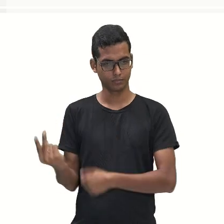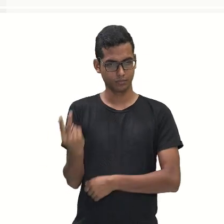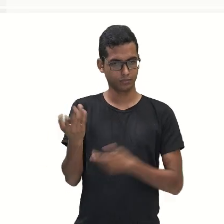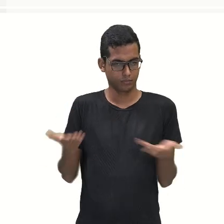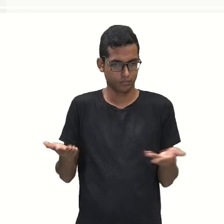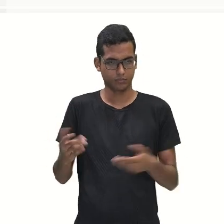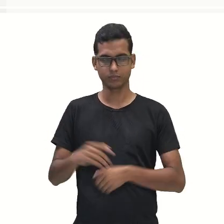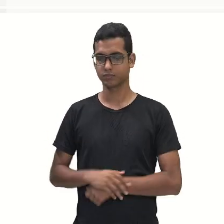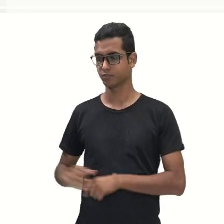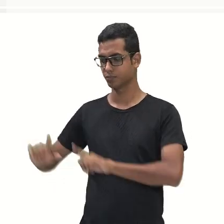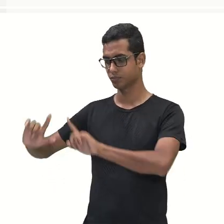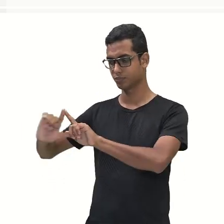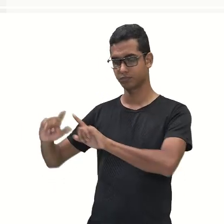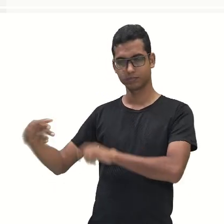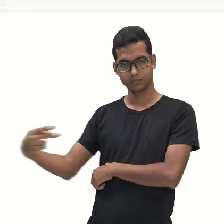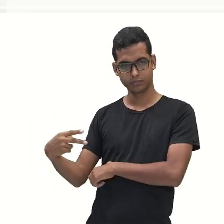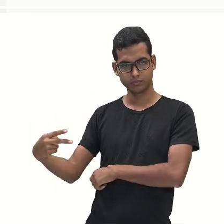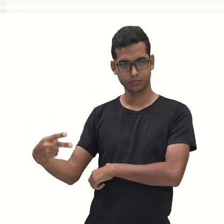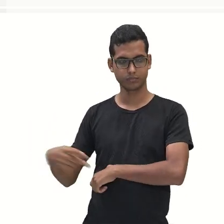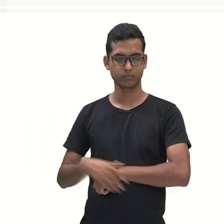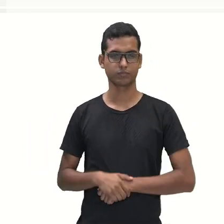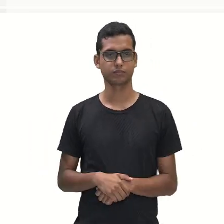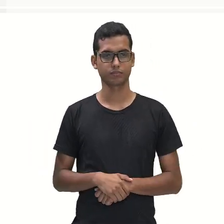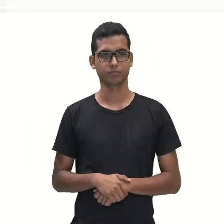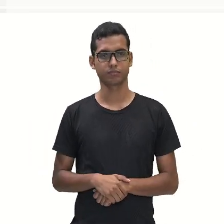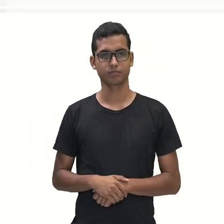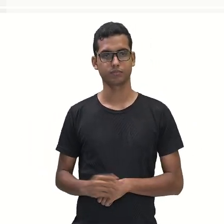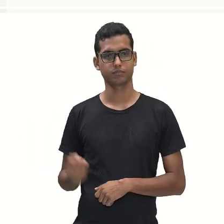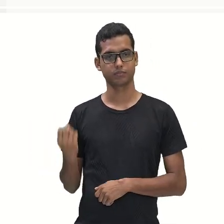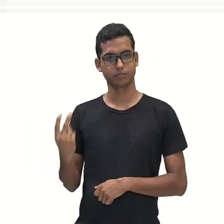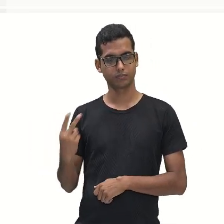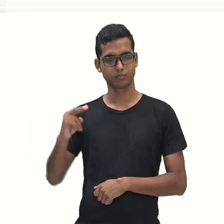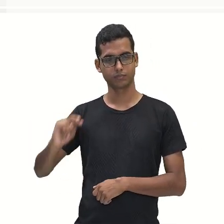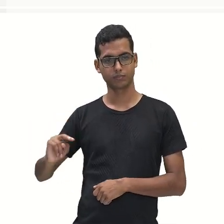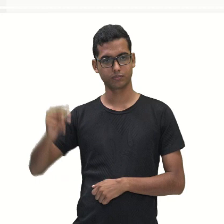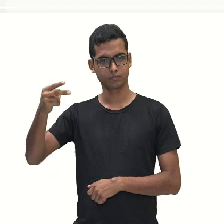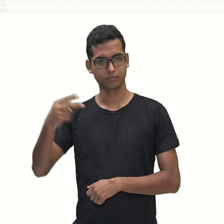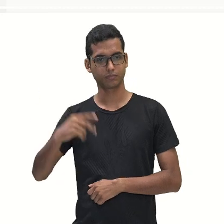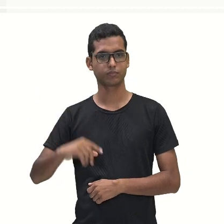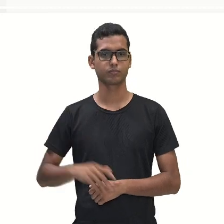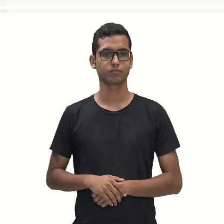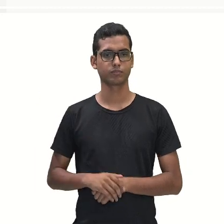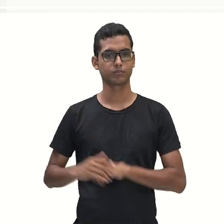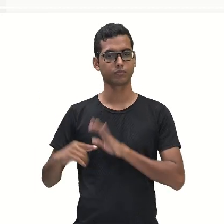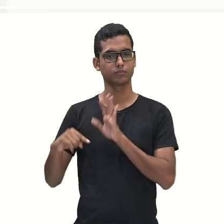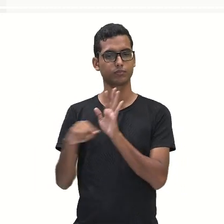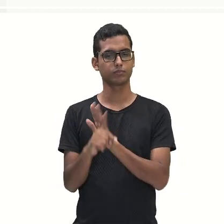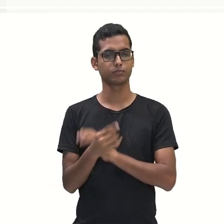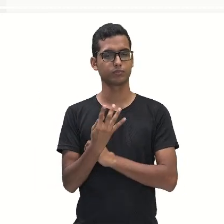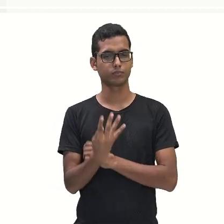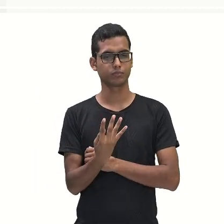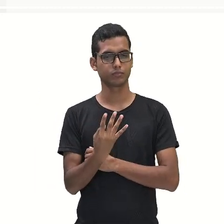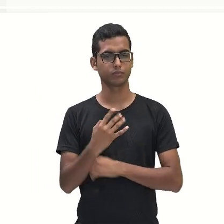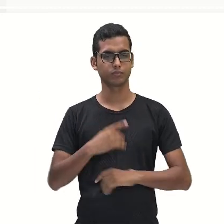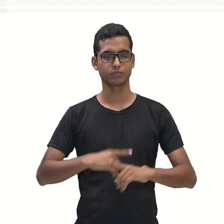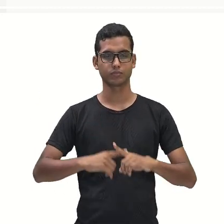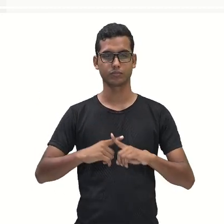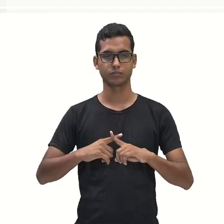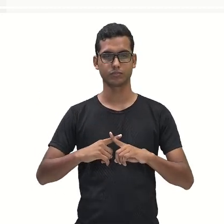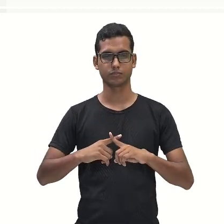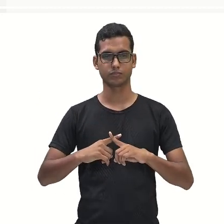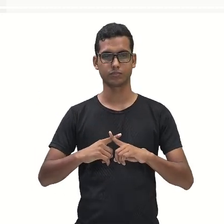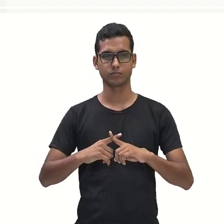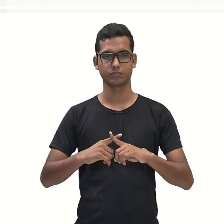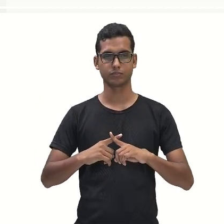delta. O valor de b é 2, então 2 ao quadrado menos 4 vezes o valor de a, que não